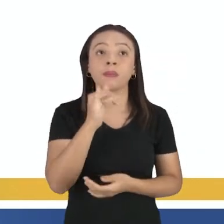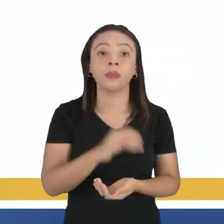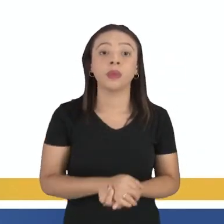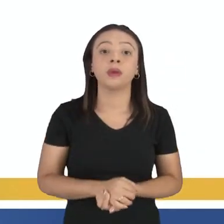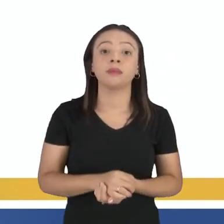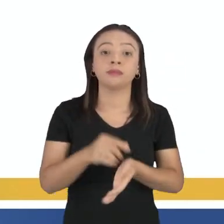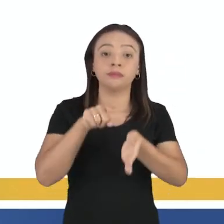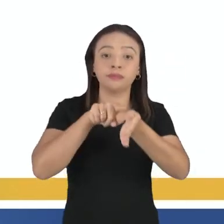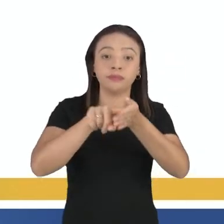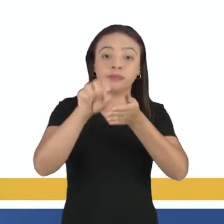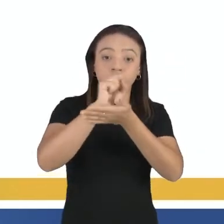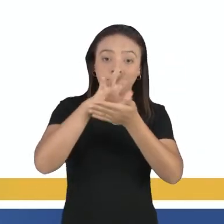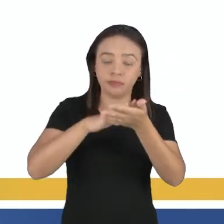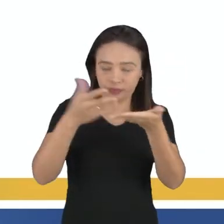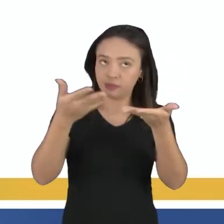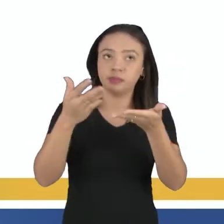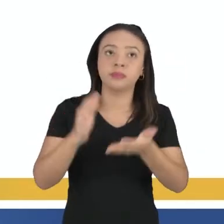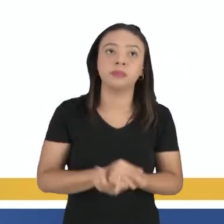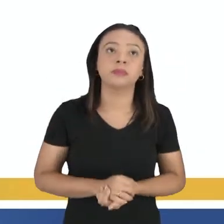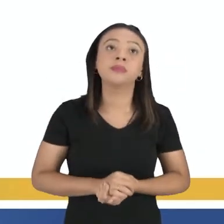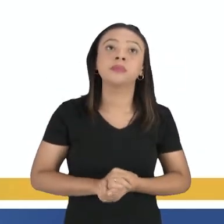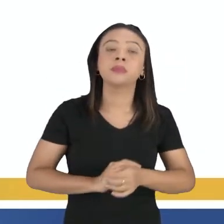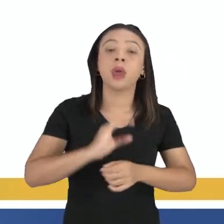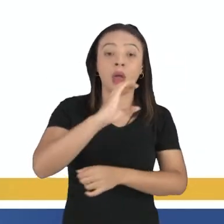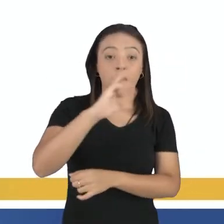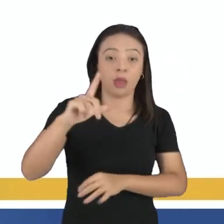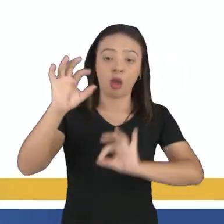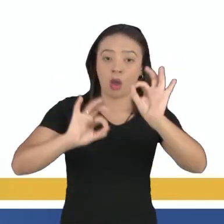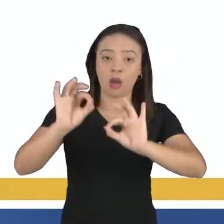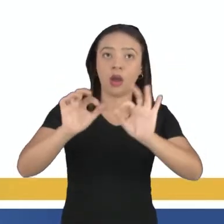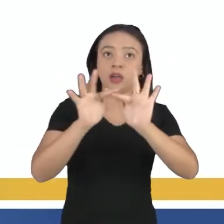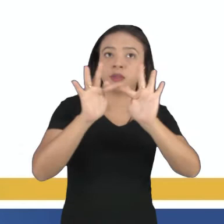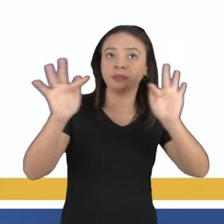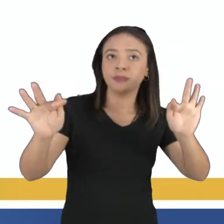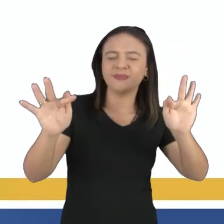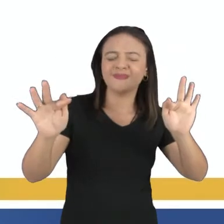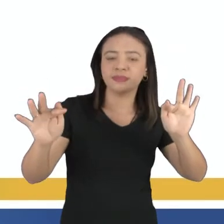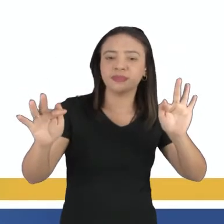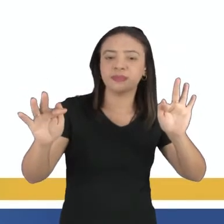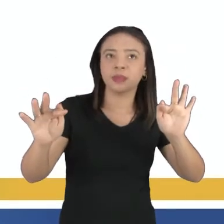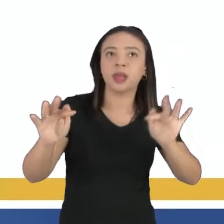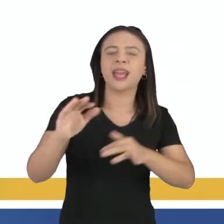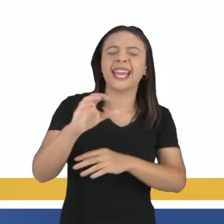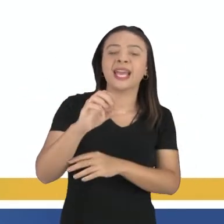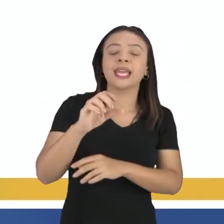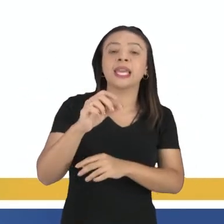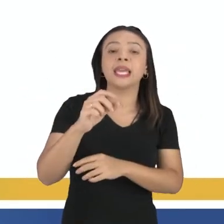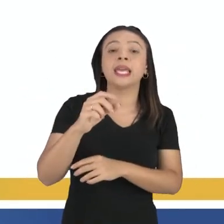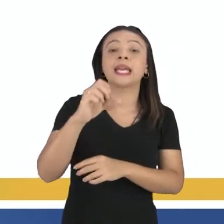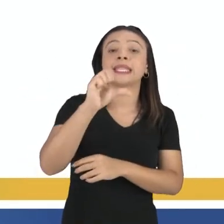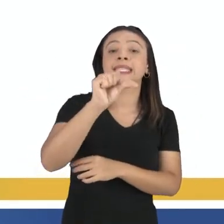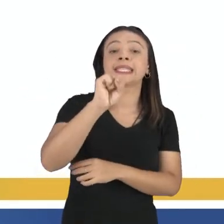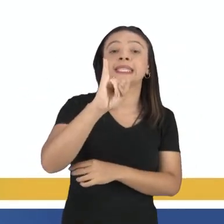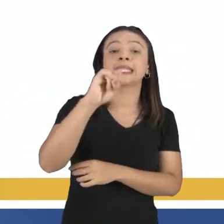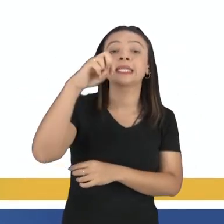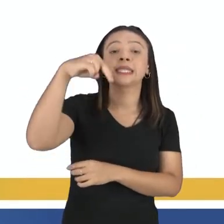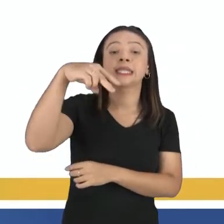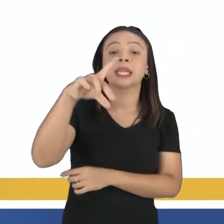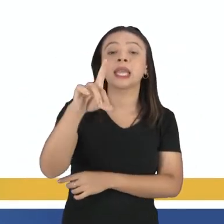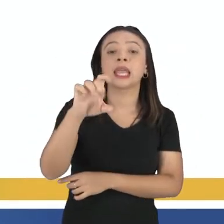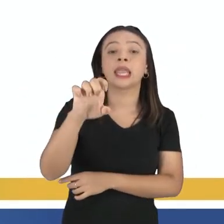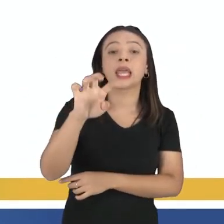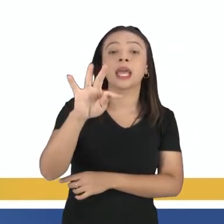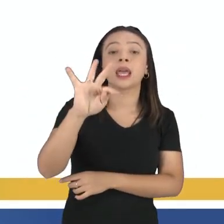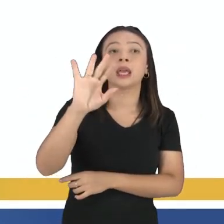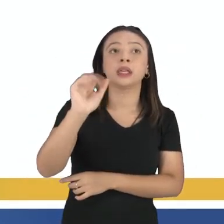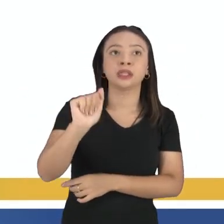Alguns exercícios. Ó. Classifica as orações coordenadas sindéticas. Deve ter